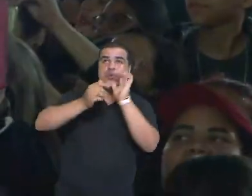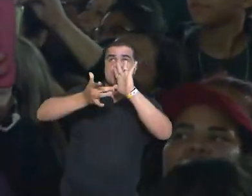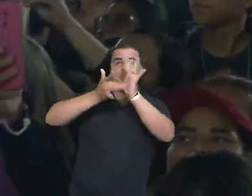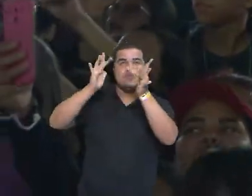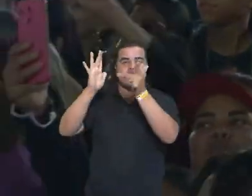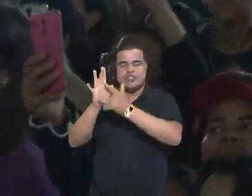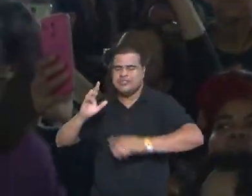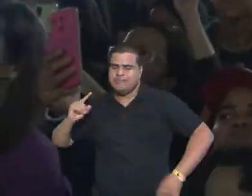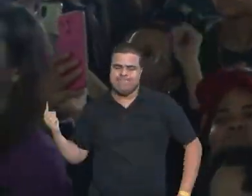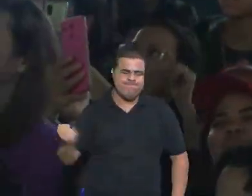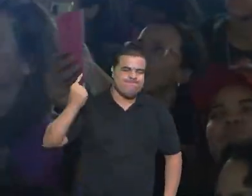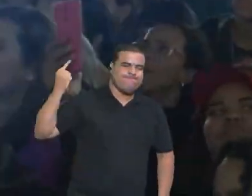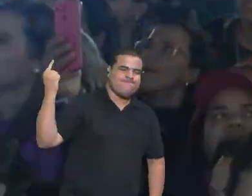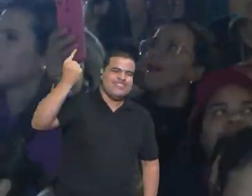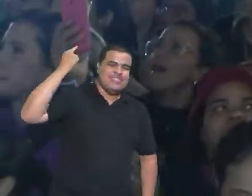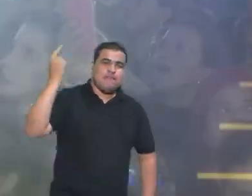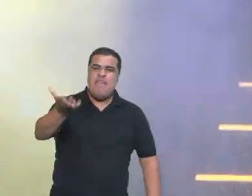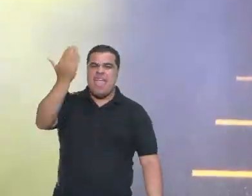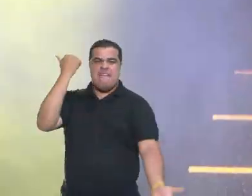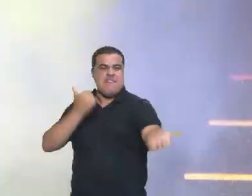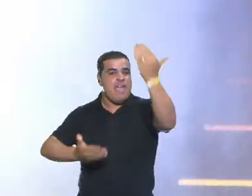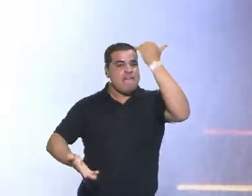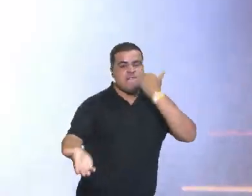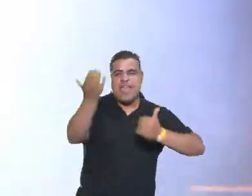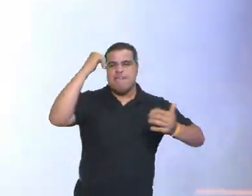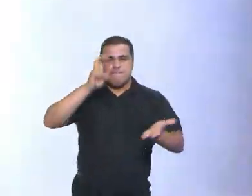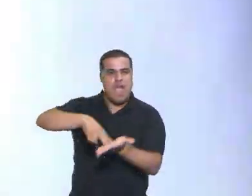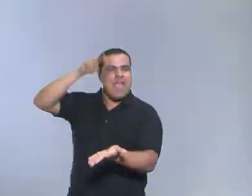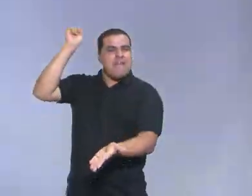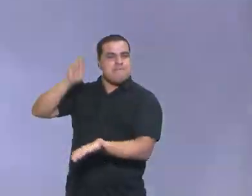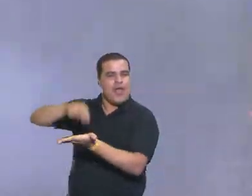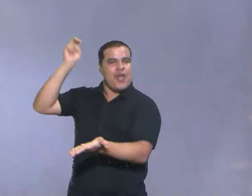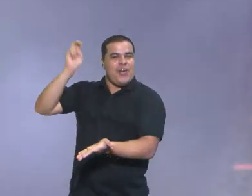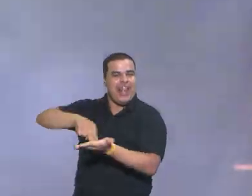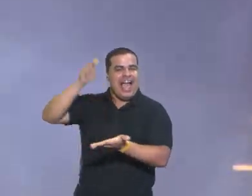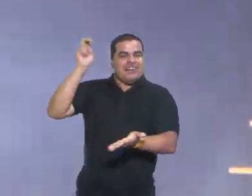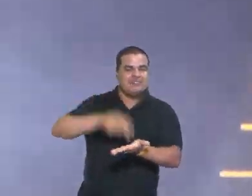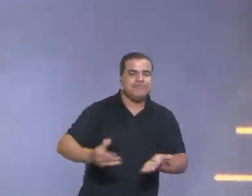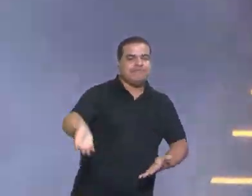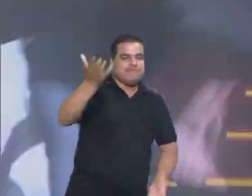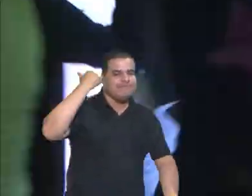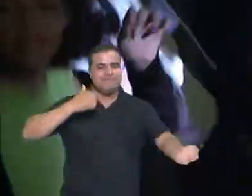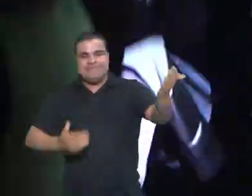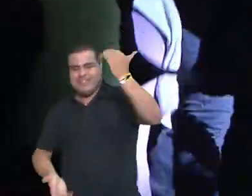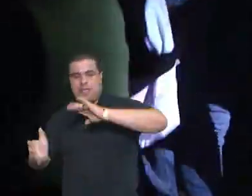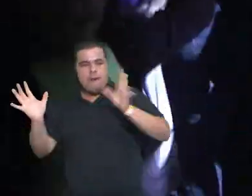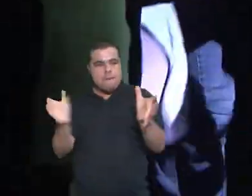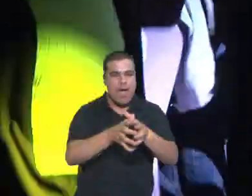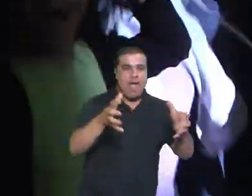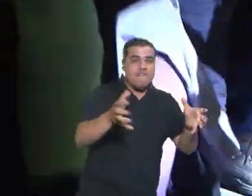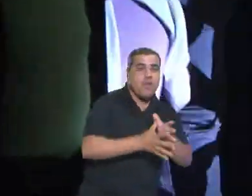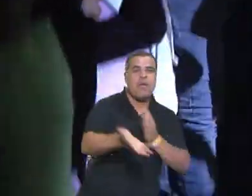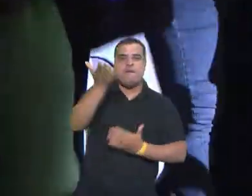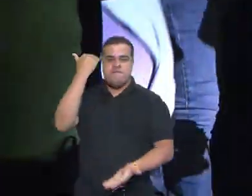vem brincar chama aí quem tá do teu lado vai pula pula pula